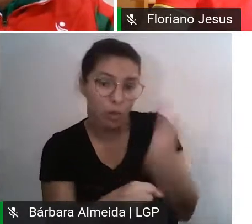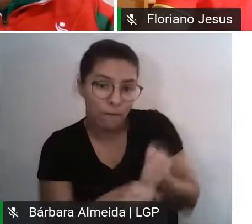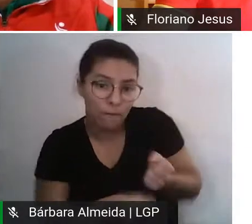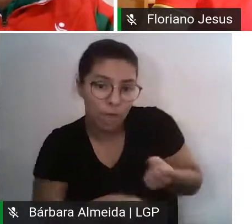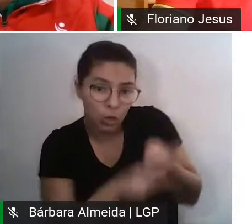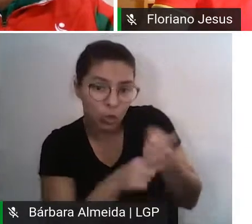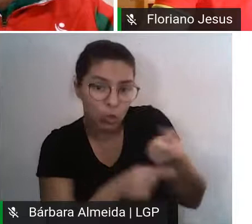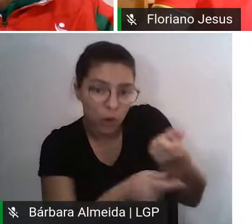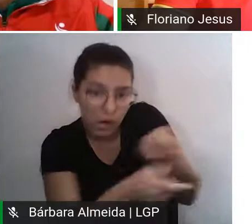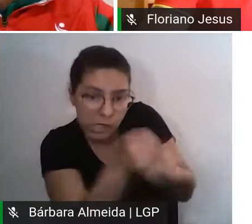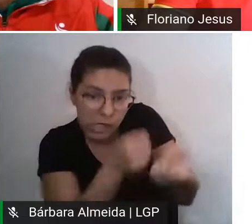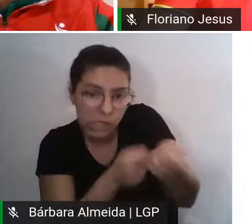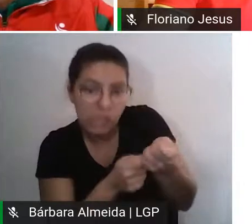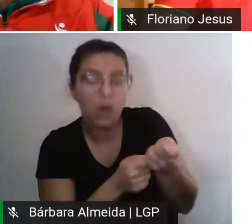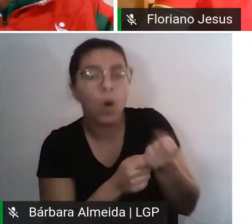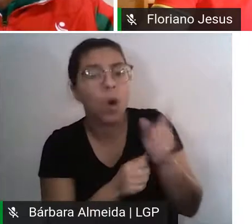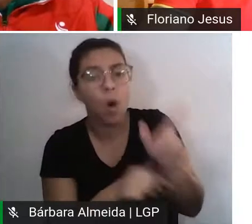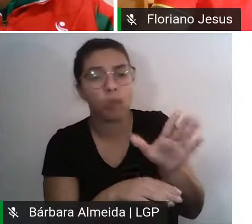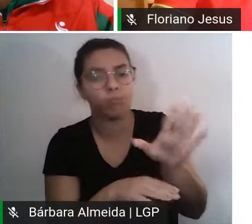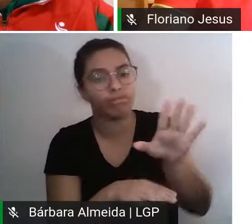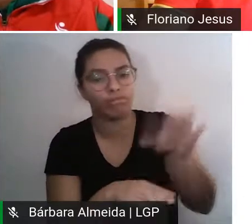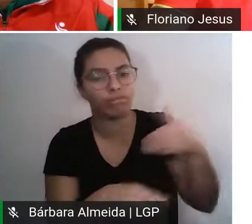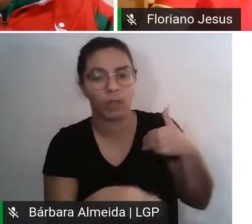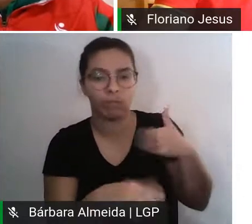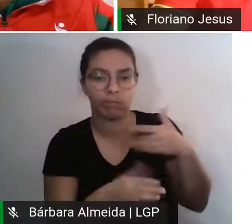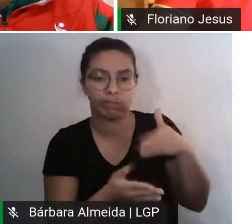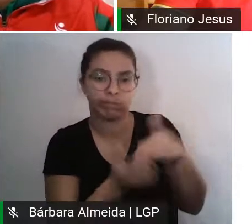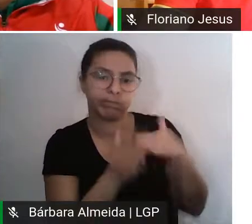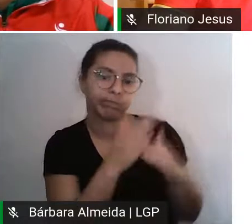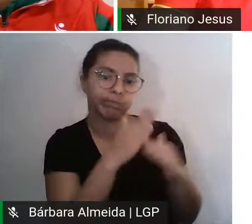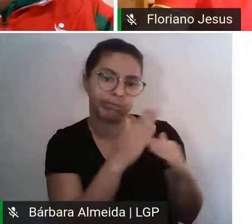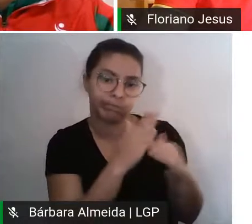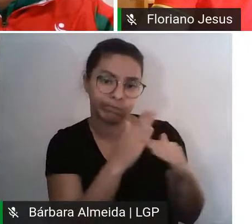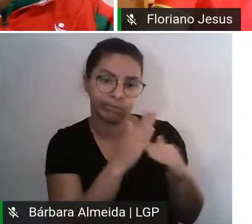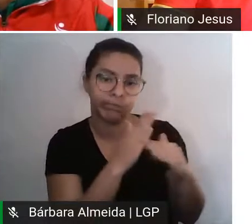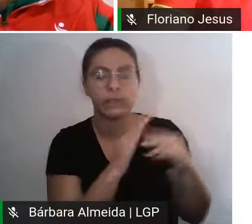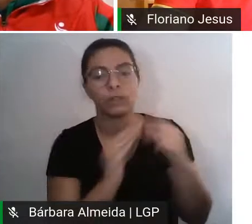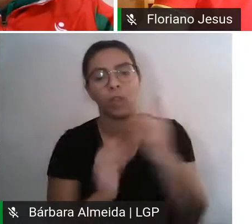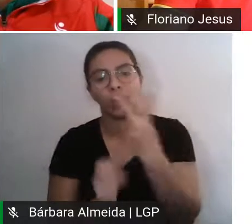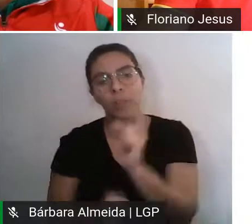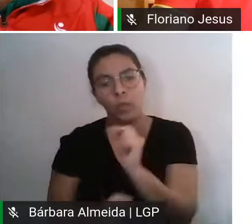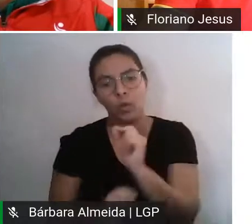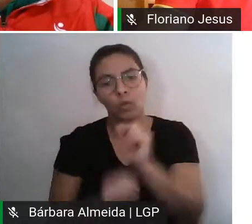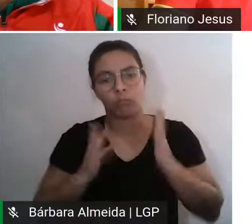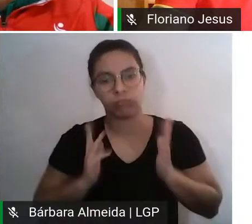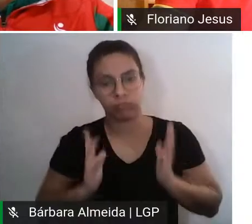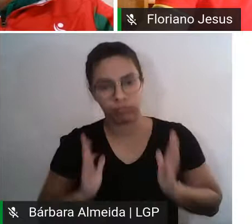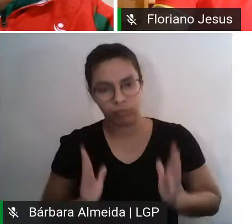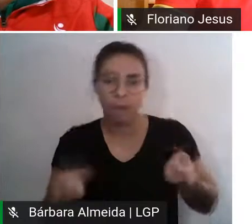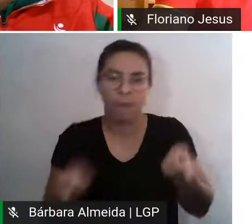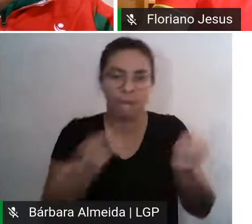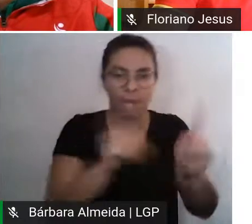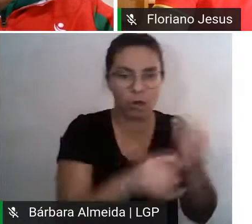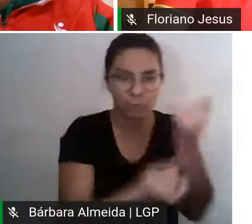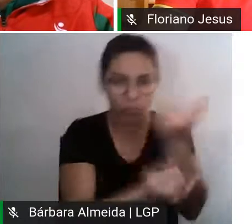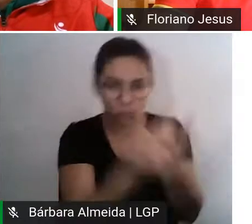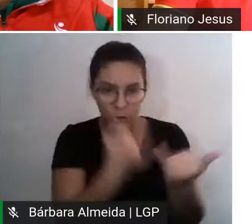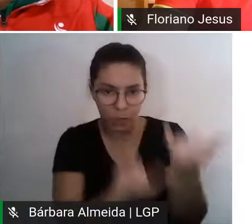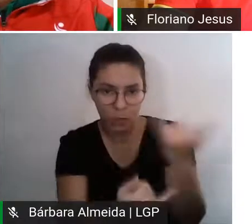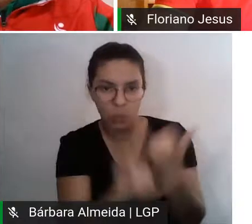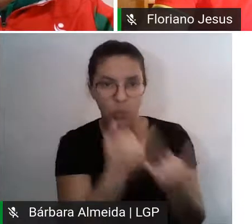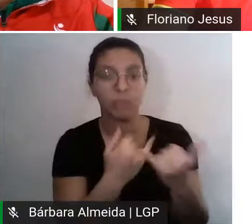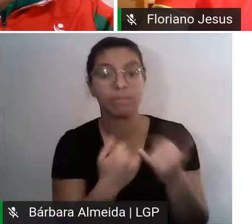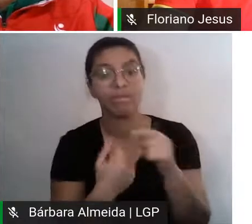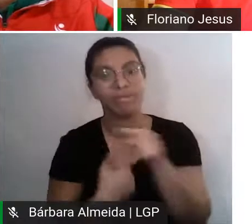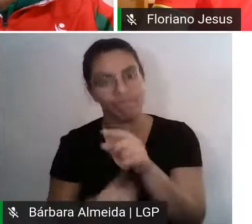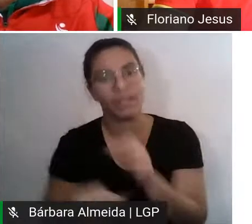durante 2 minutos e voltar a pôr. Pronto, isto no basquete há esta possibilidade de substituir ou não. Na canoagem já é